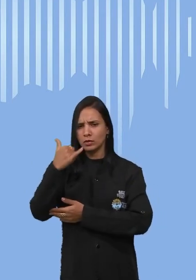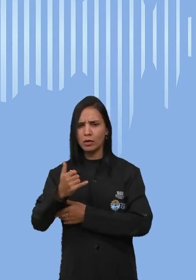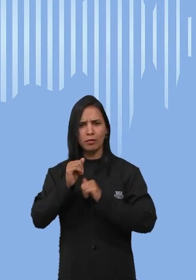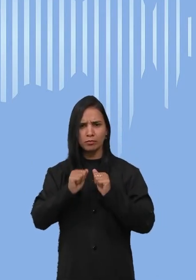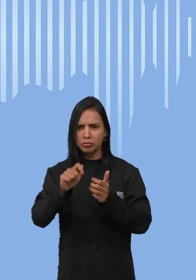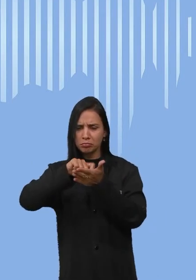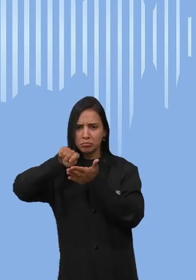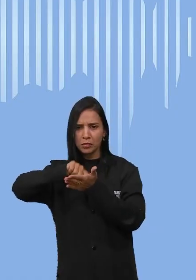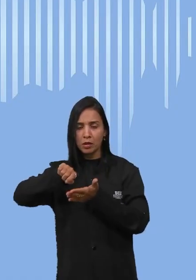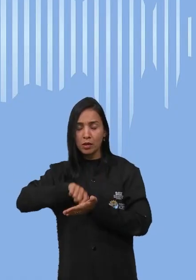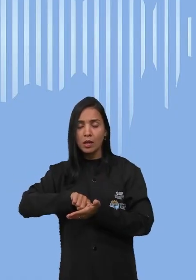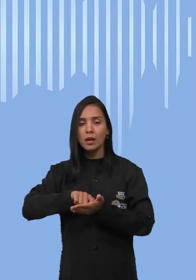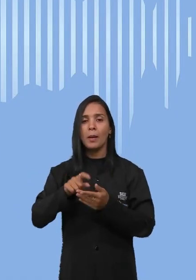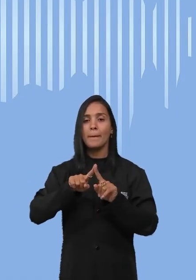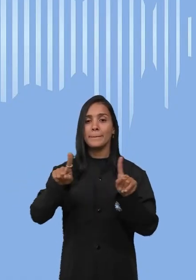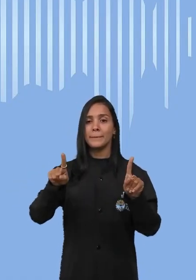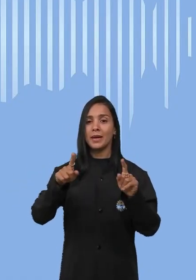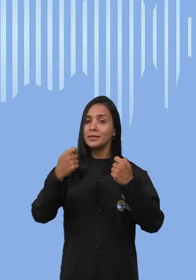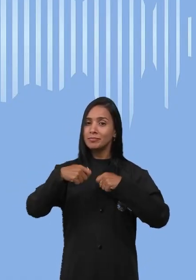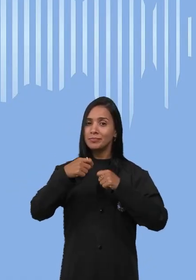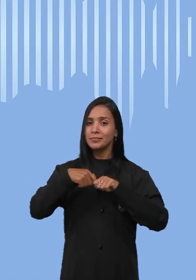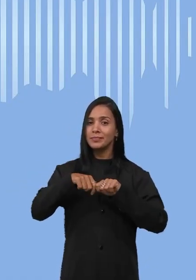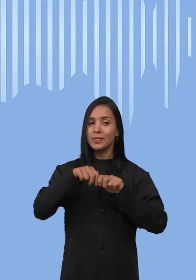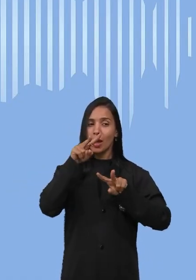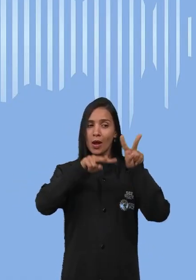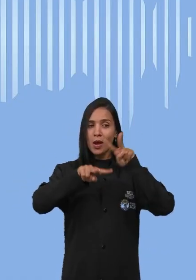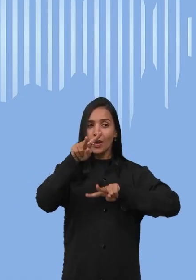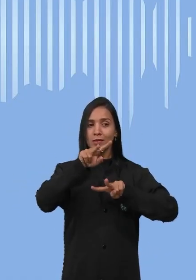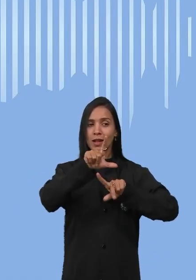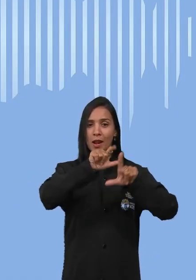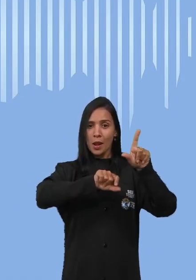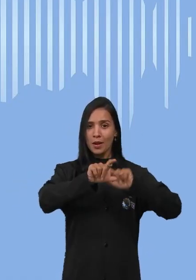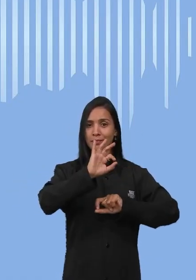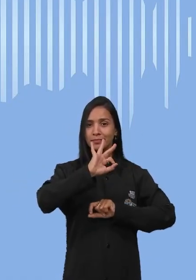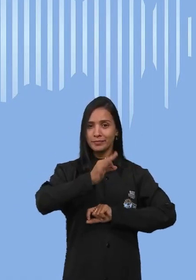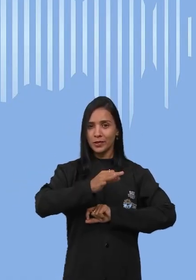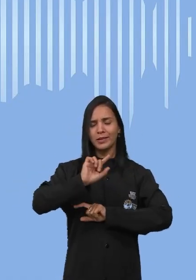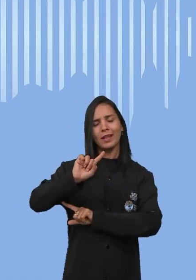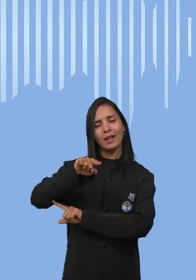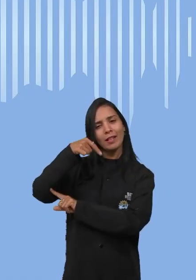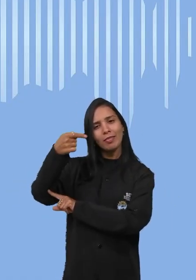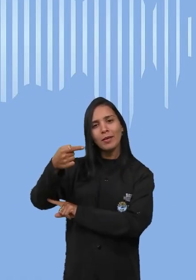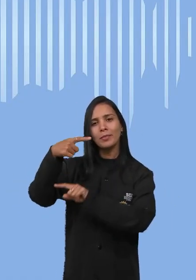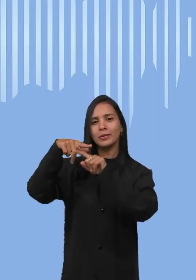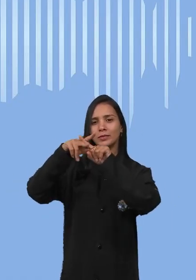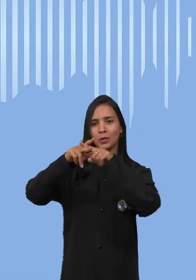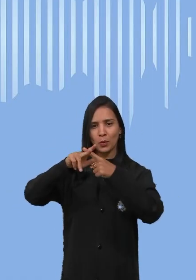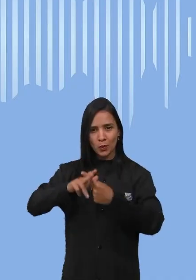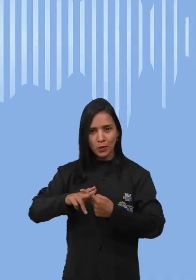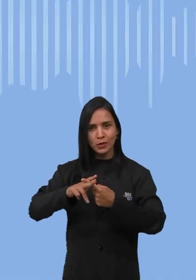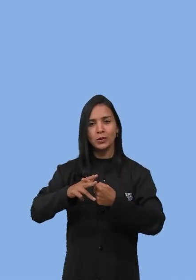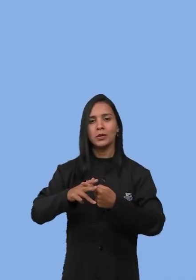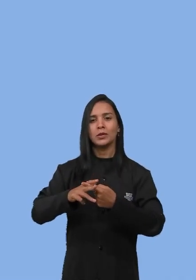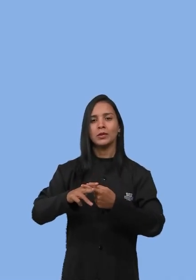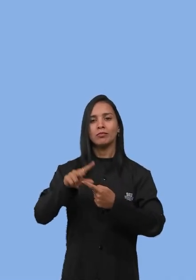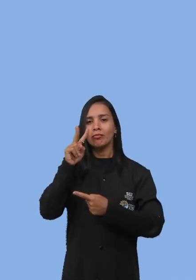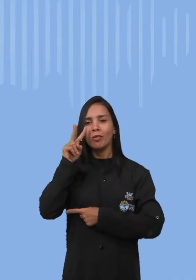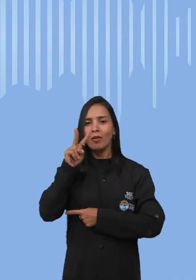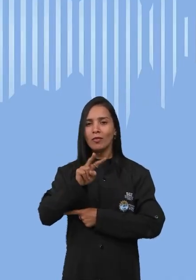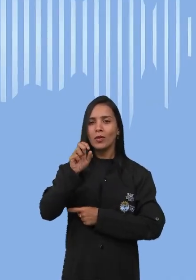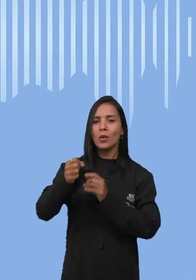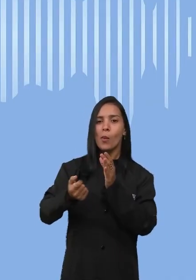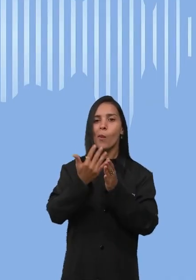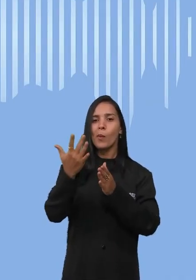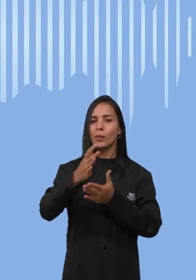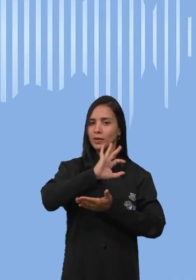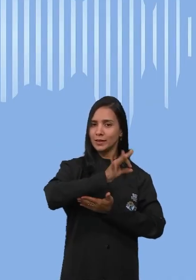acredita que são as corretas e, ao final da nossa aula, pode fazer aí um quantitativo de quanto você acertou. Tenho certeza